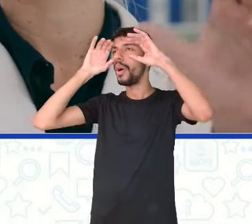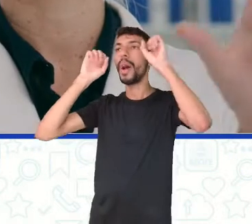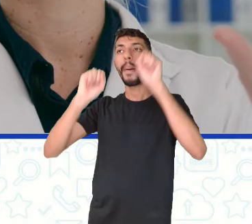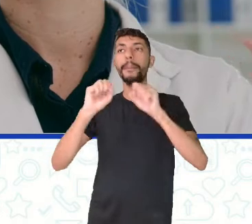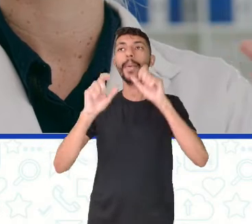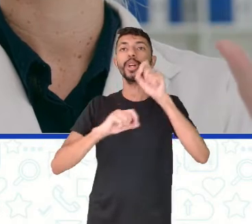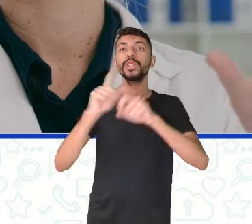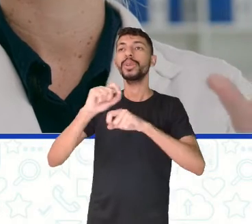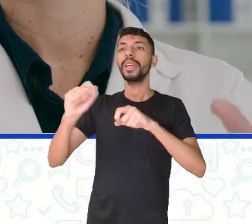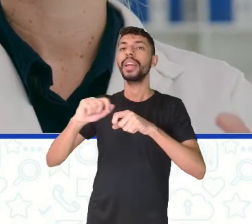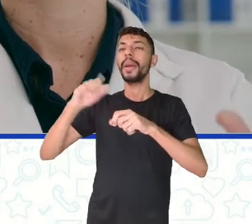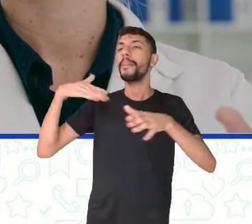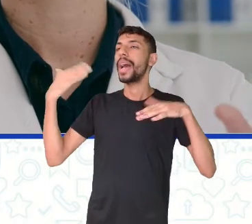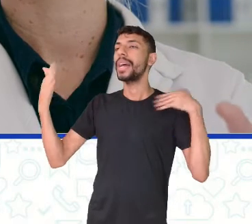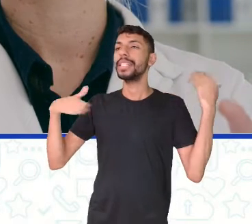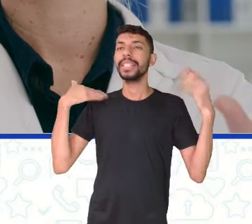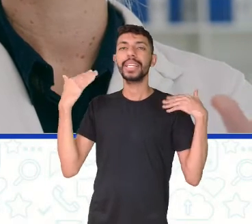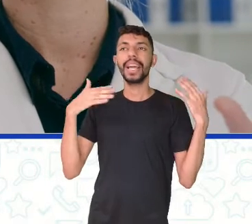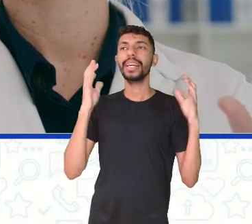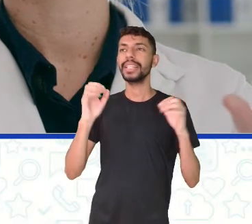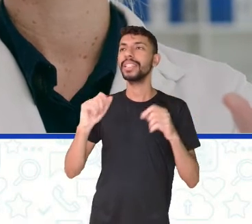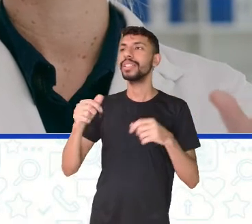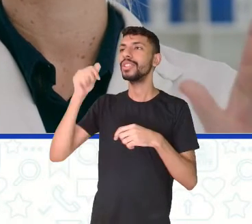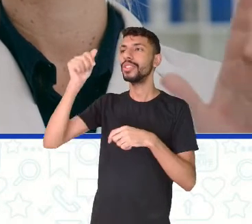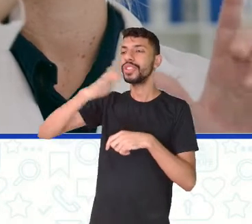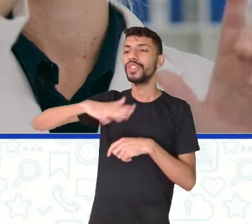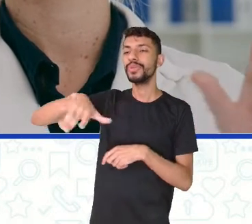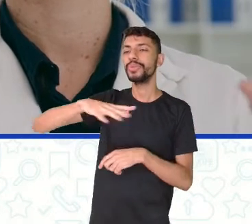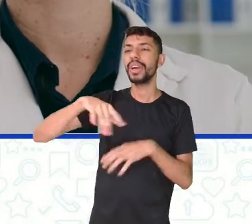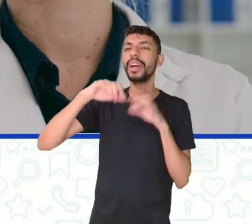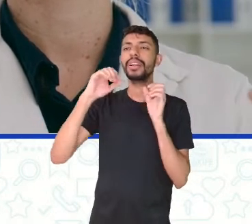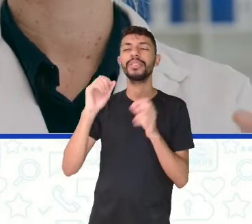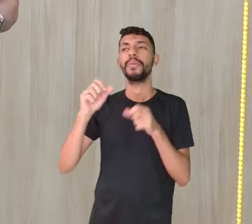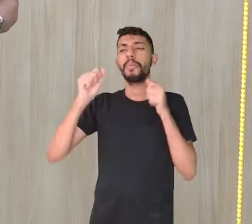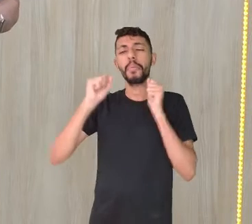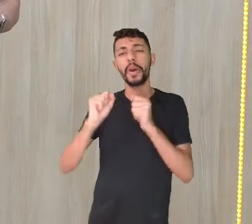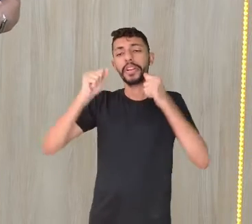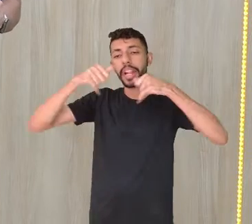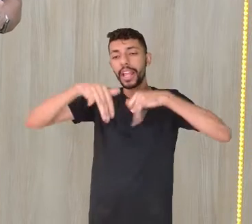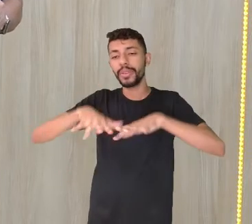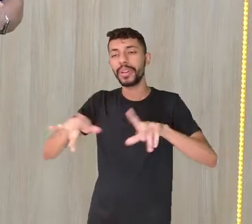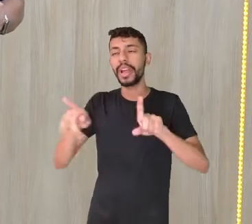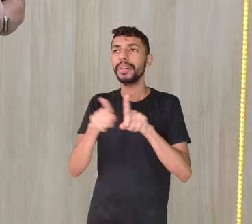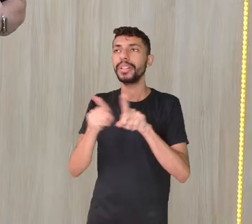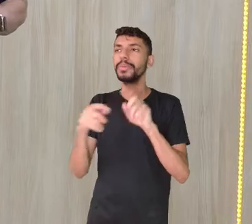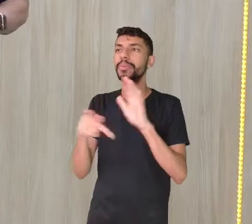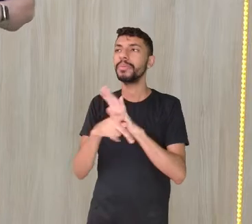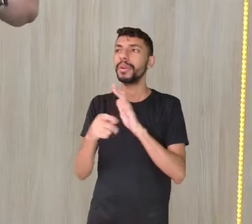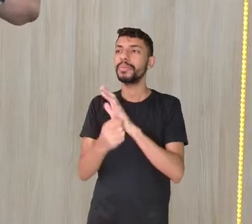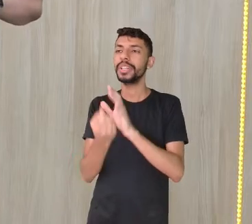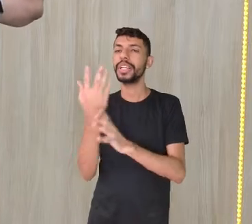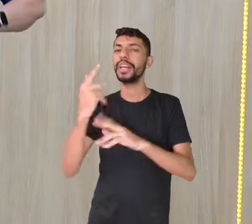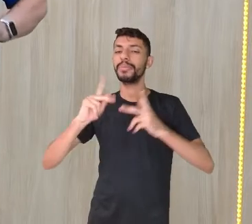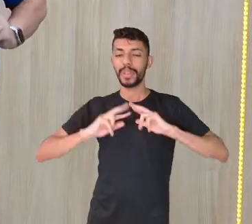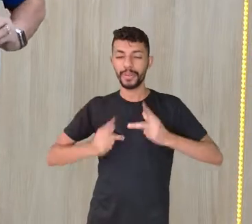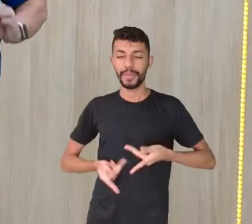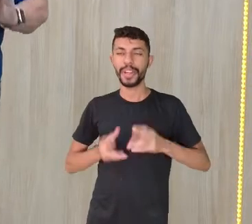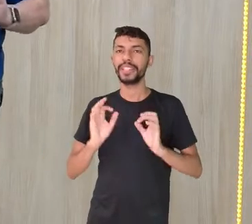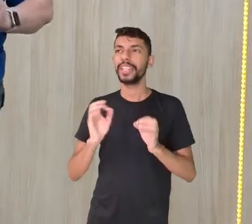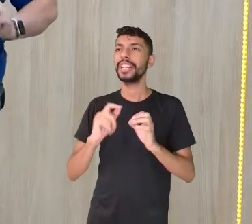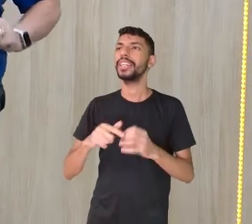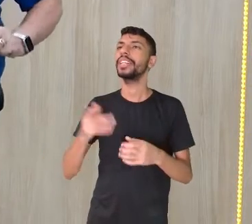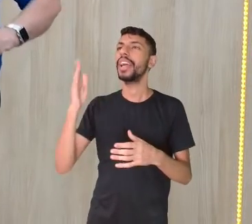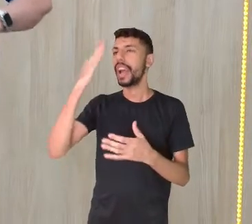todo esse espaço. Tanto espaços naturais como também espaços montados pelo homem. Eu acredito que vocês já passaram em